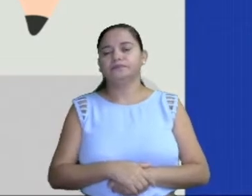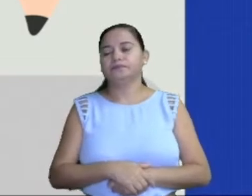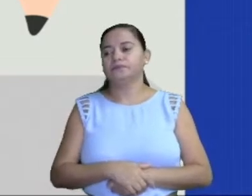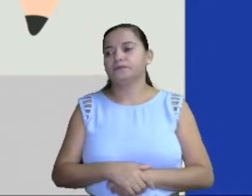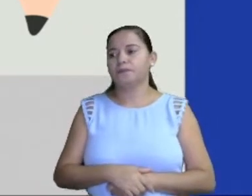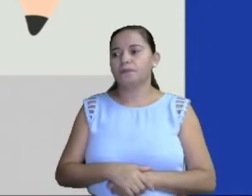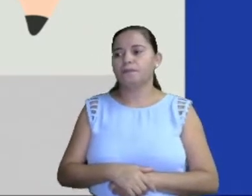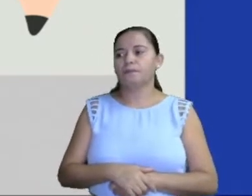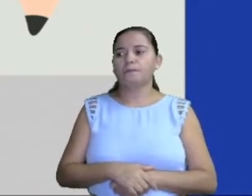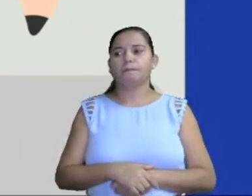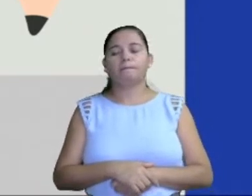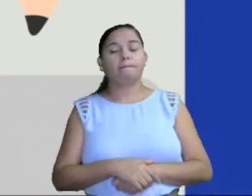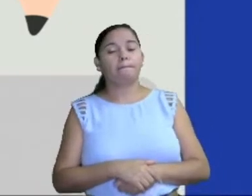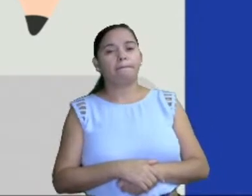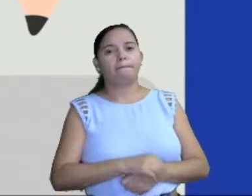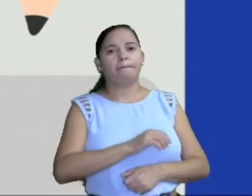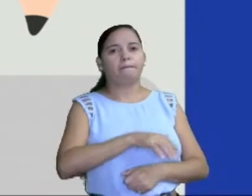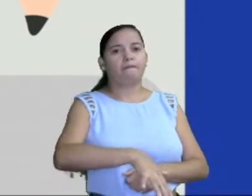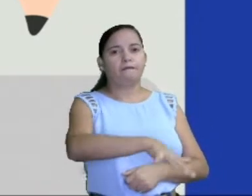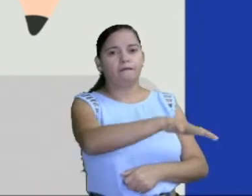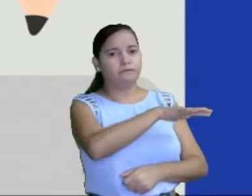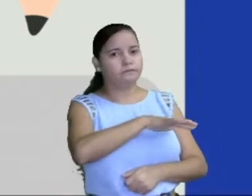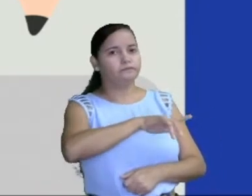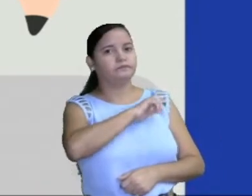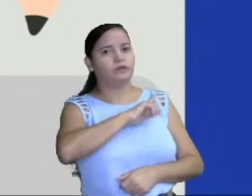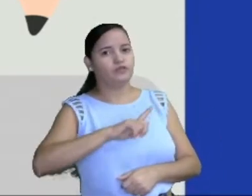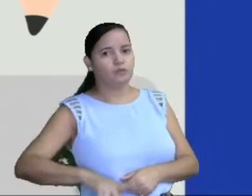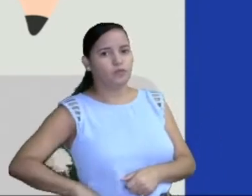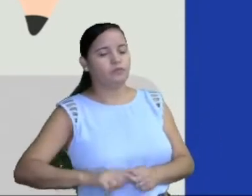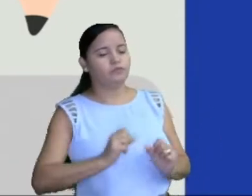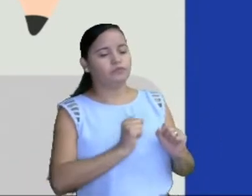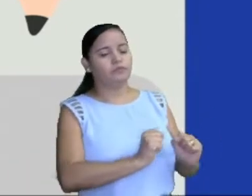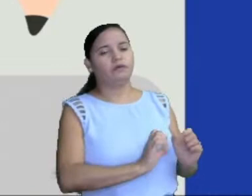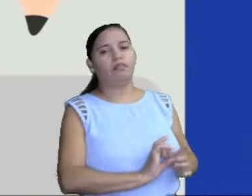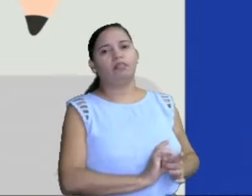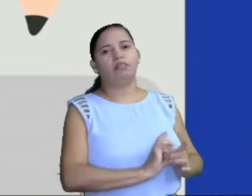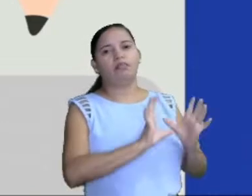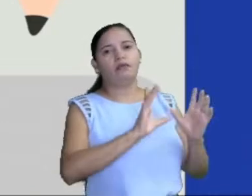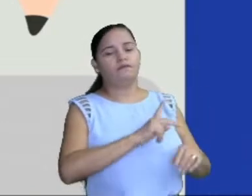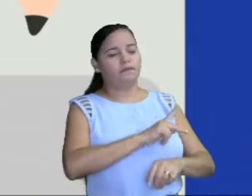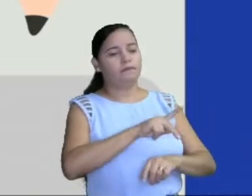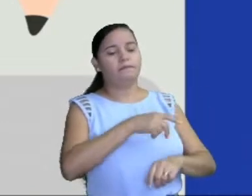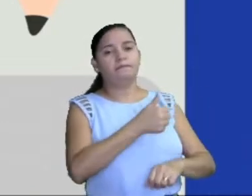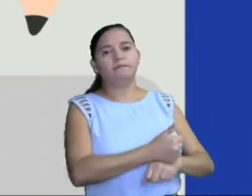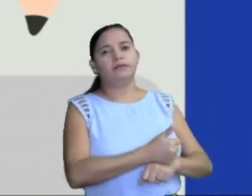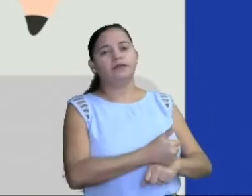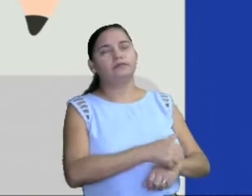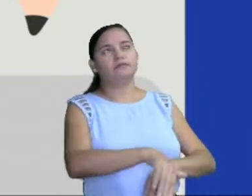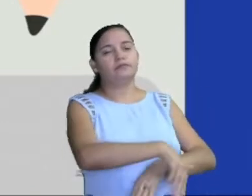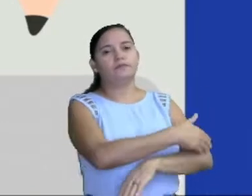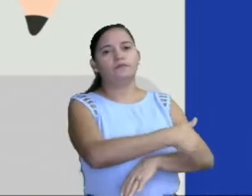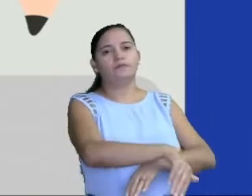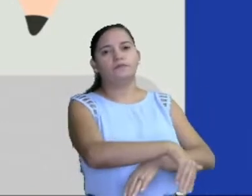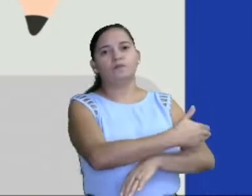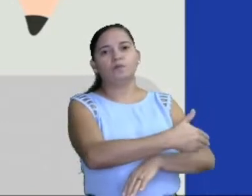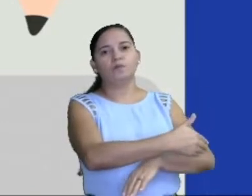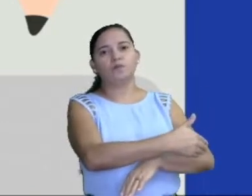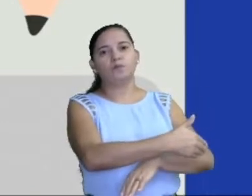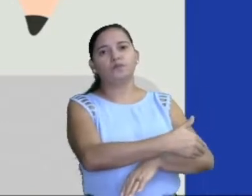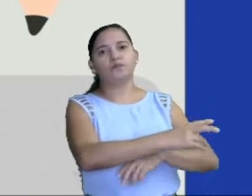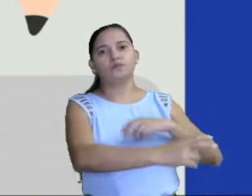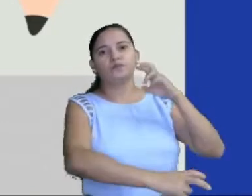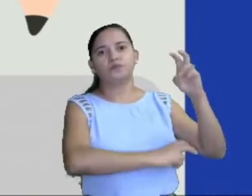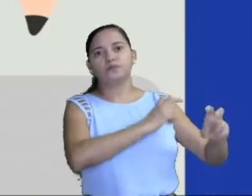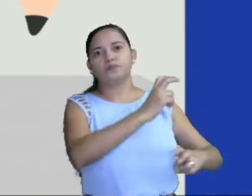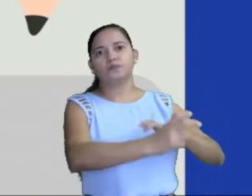Os espaços públicos podem ser livres, como eu citei, as praças, as ruas,